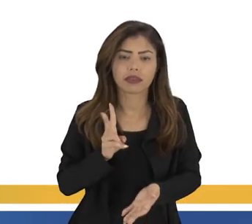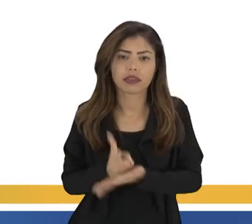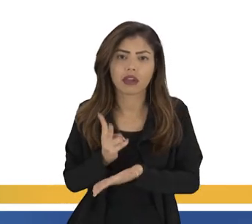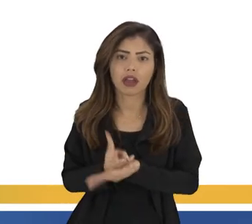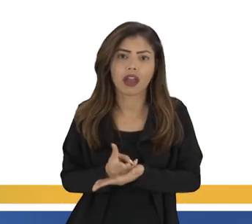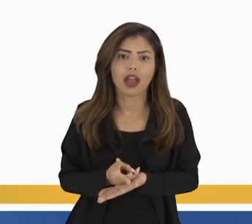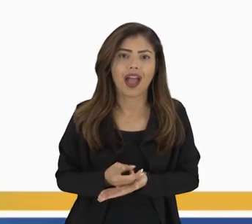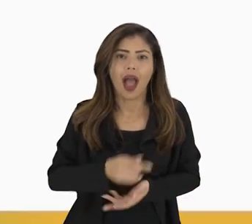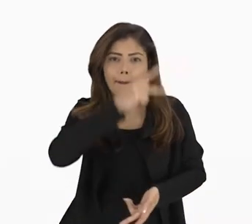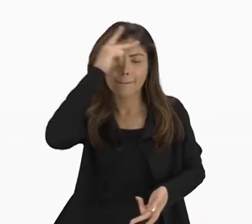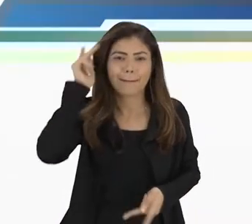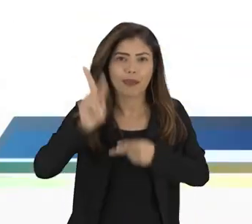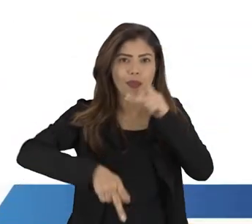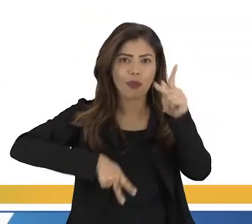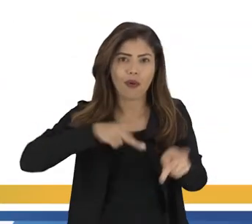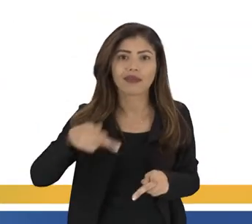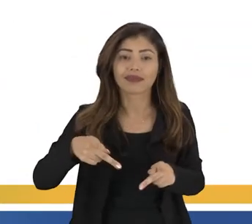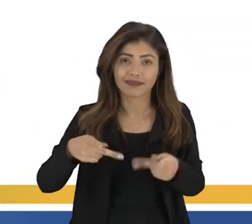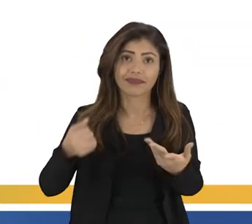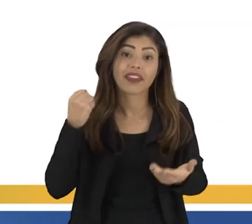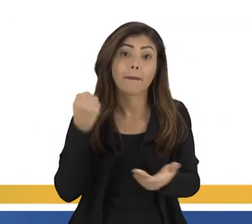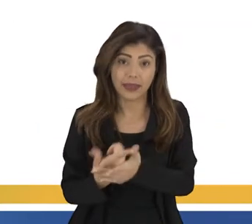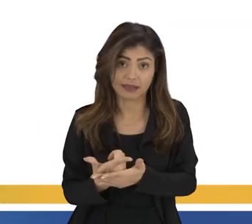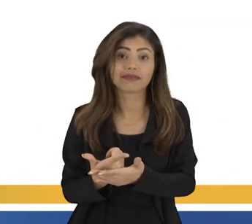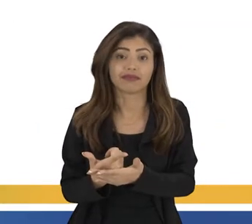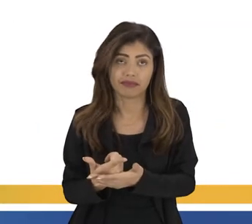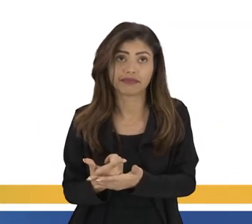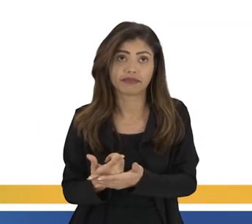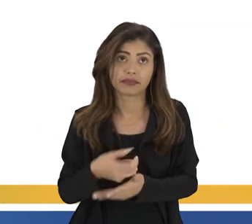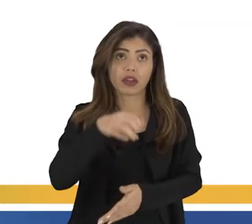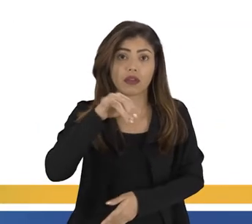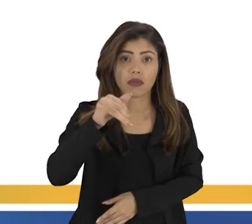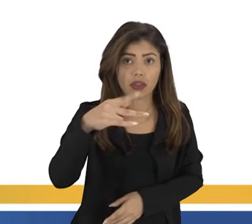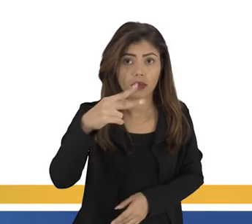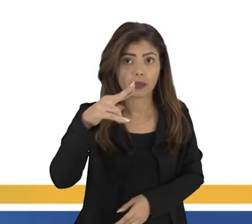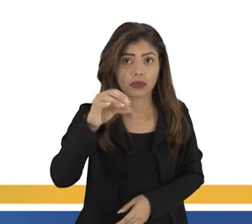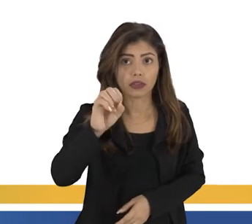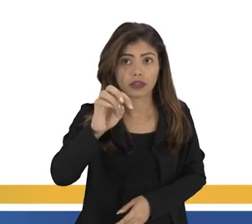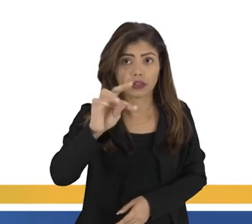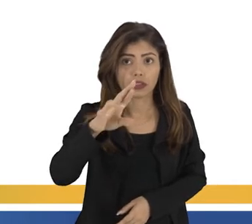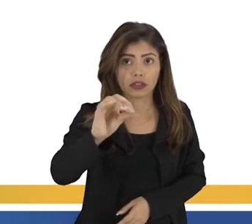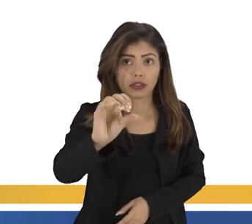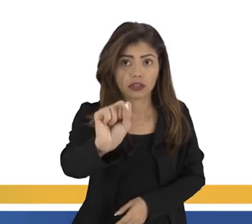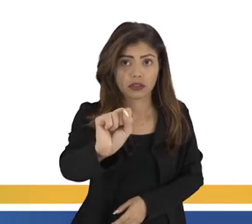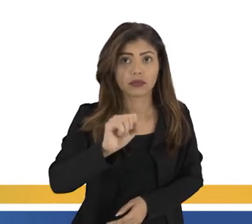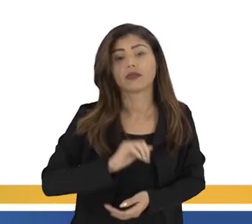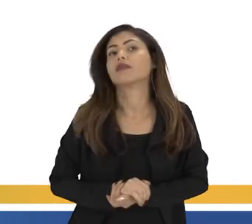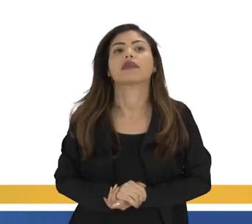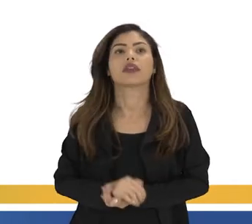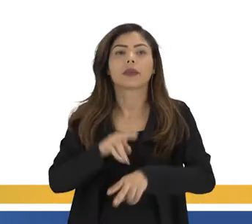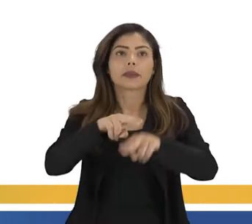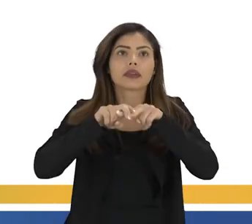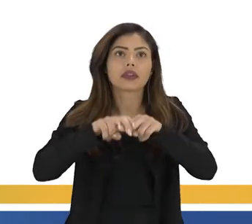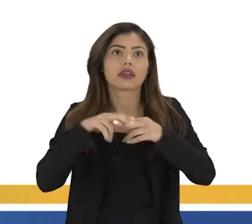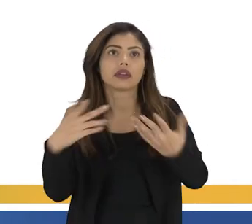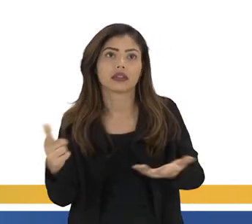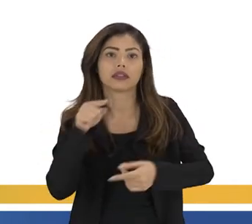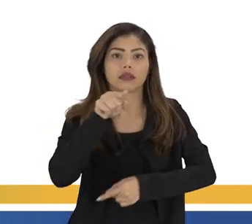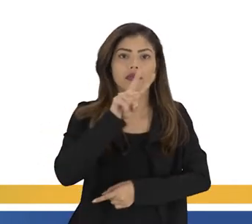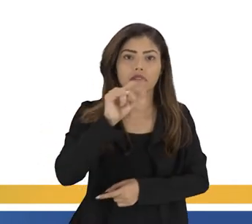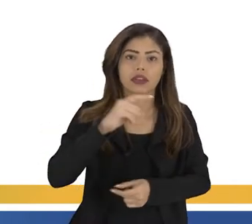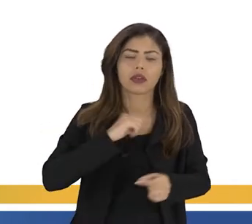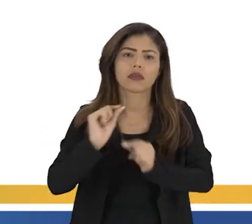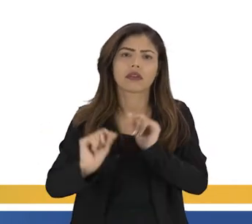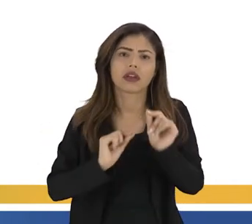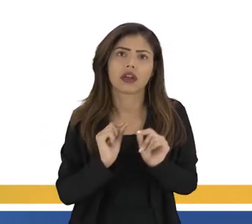e vai ter que obrigar essa população a pagar esses impostos por conta disso nós